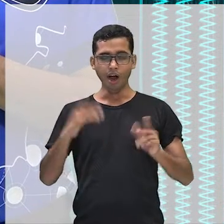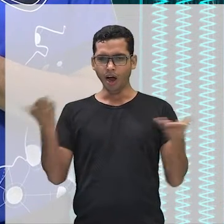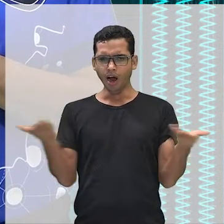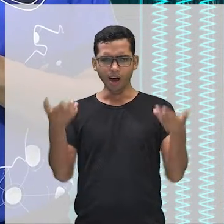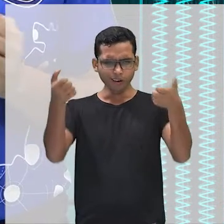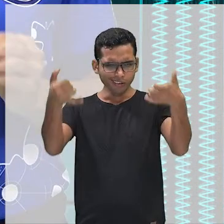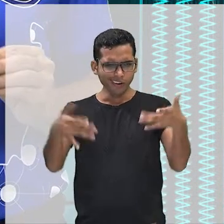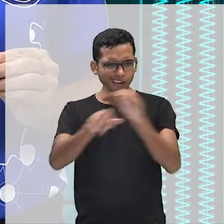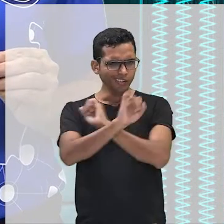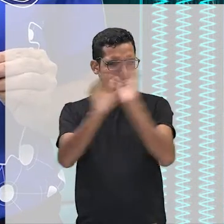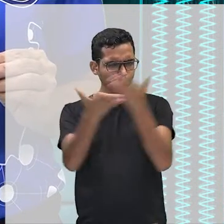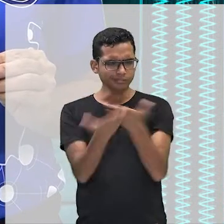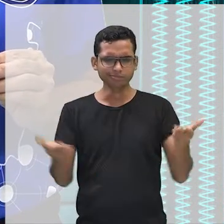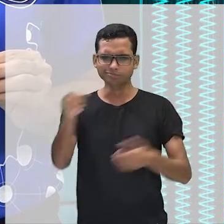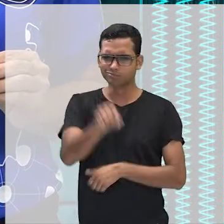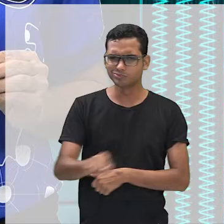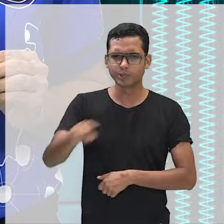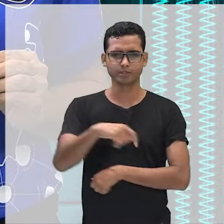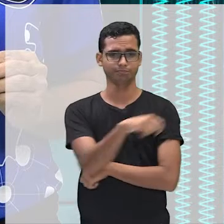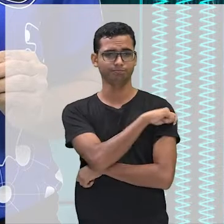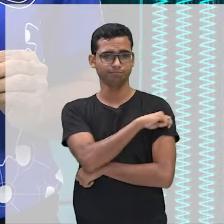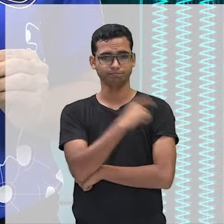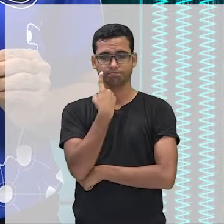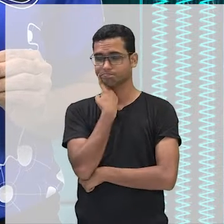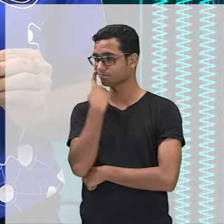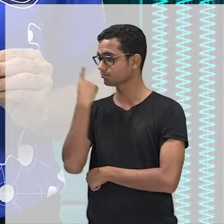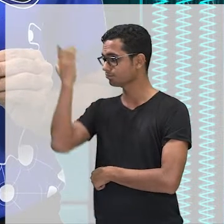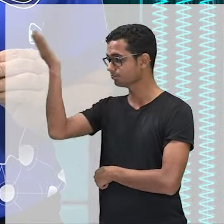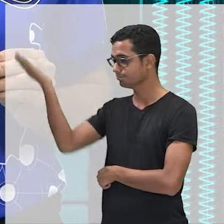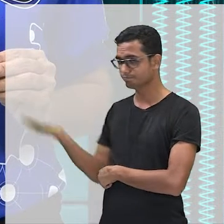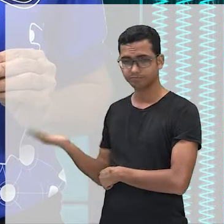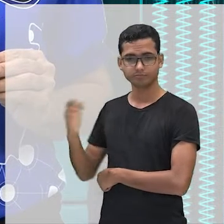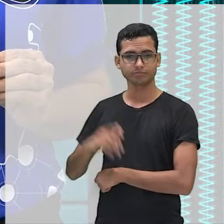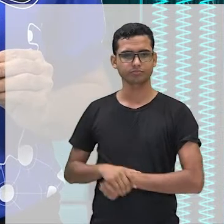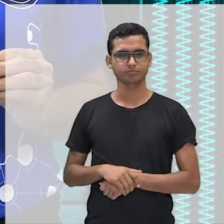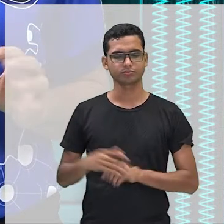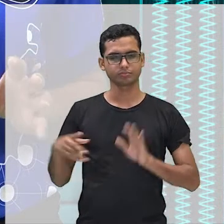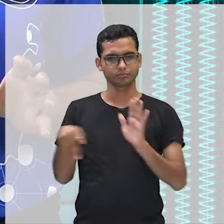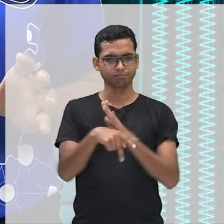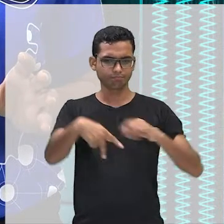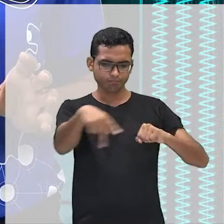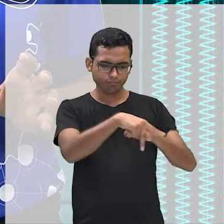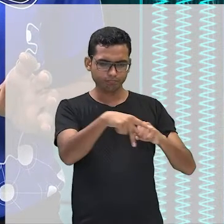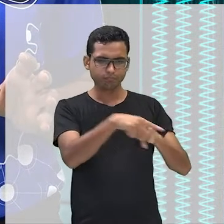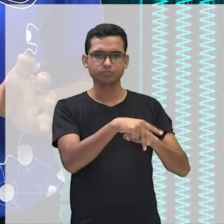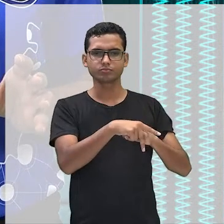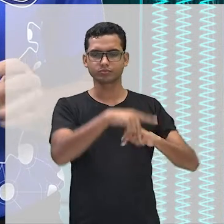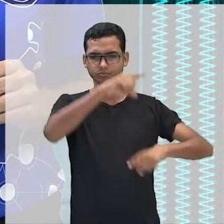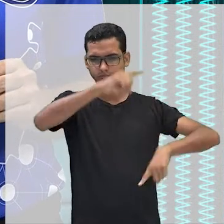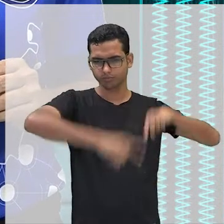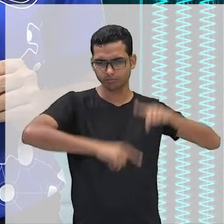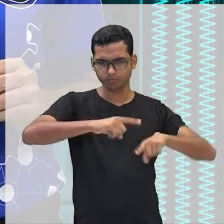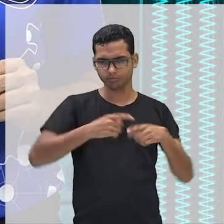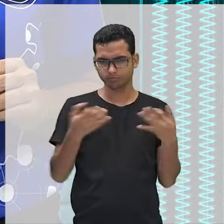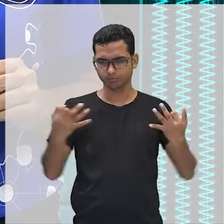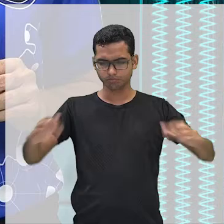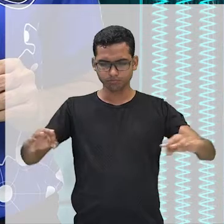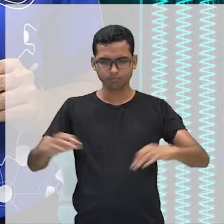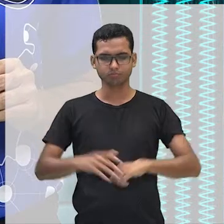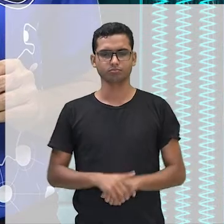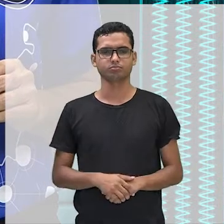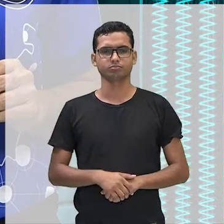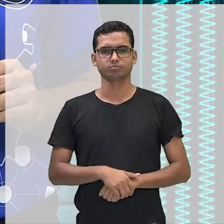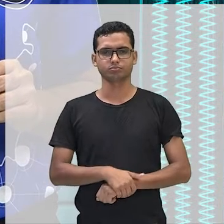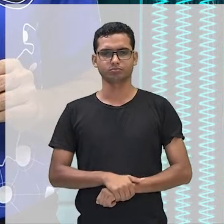claro, people, que aqui, neste caso, como a gente está falando com o pronome de confusão de objeto, eu não posso